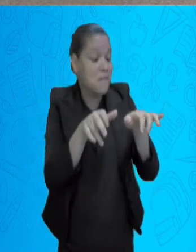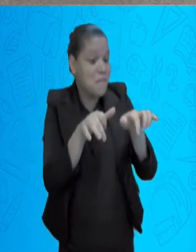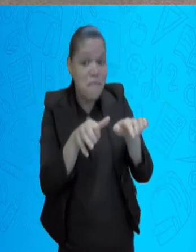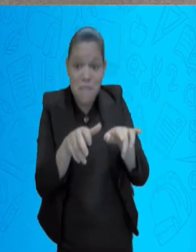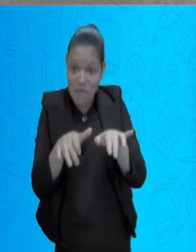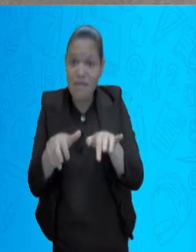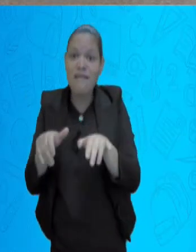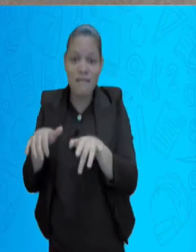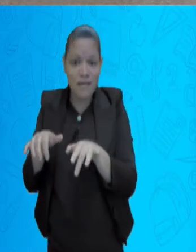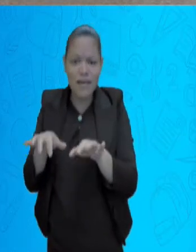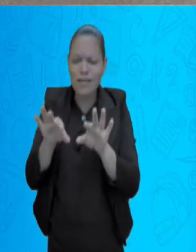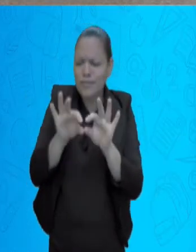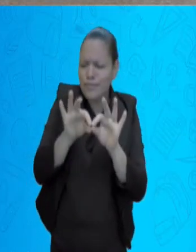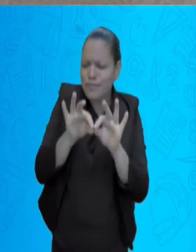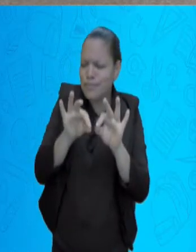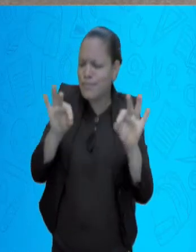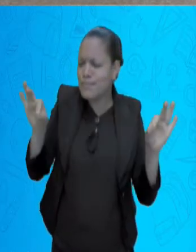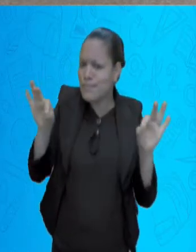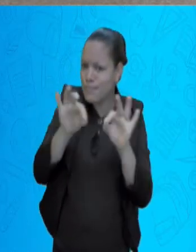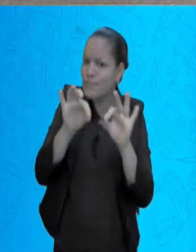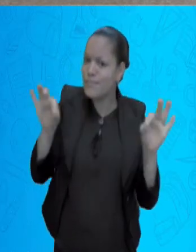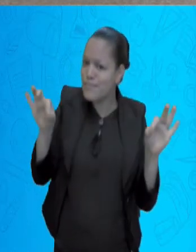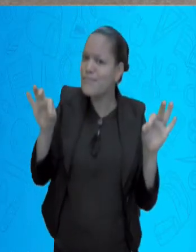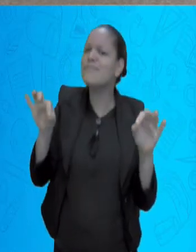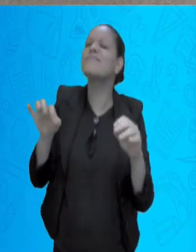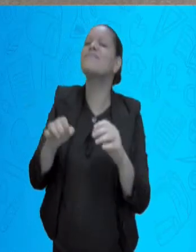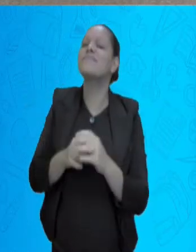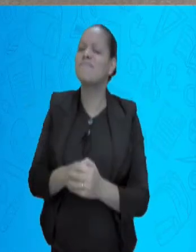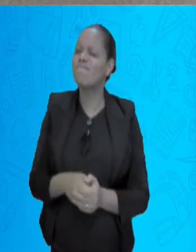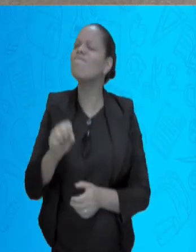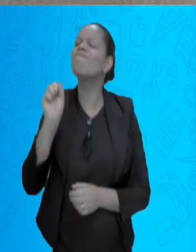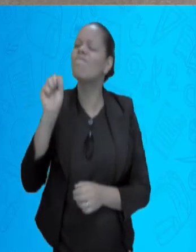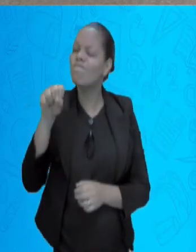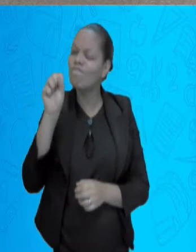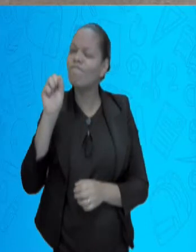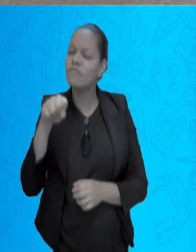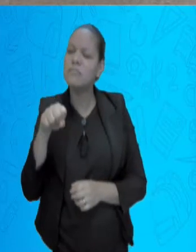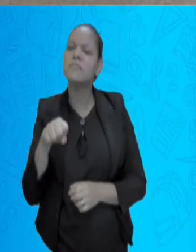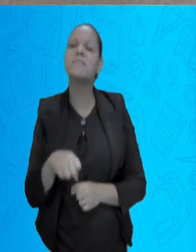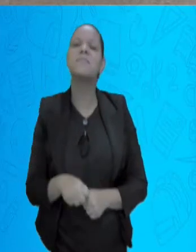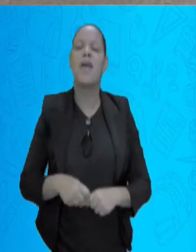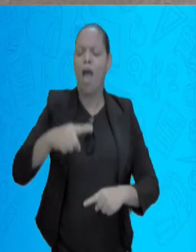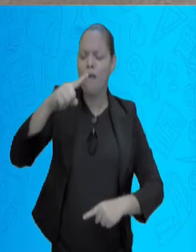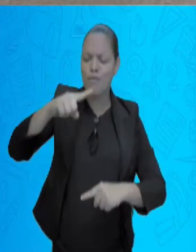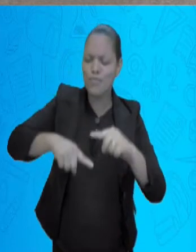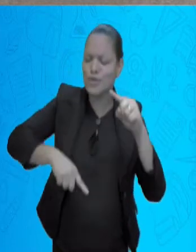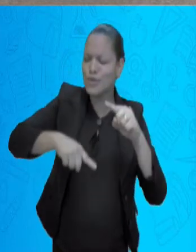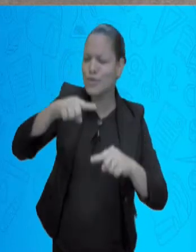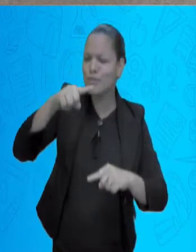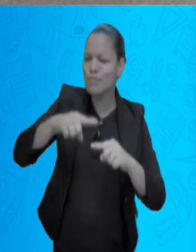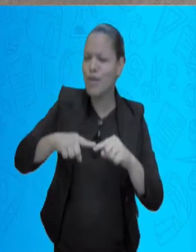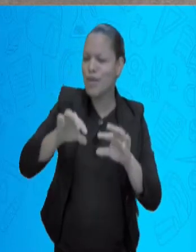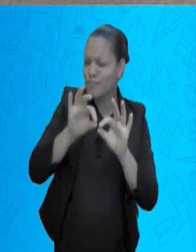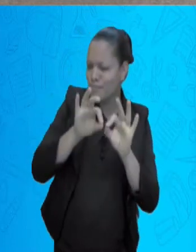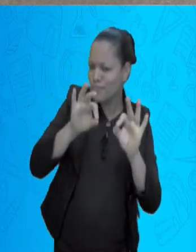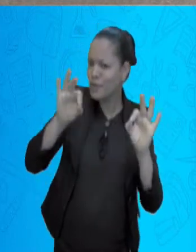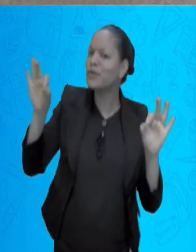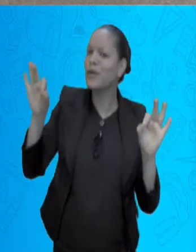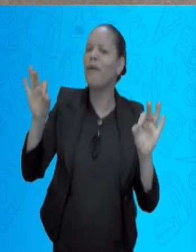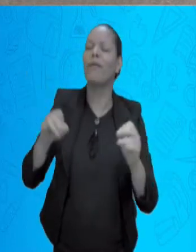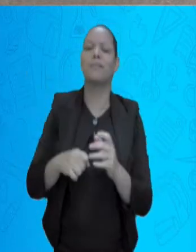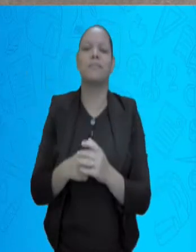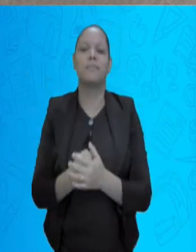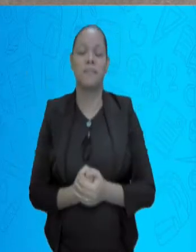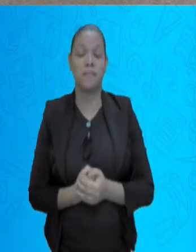de corda, mas quando se levanta a tampa dele, todas as cordas estão ali dentro. Instrumentos